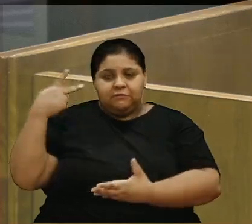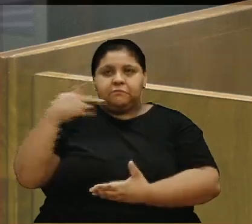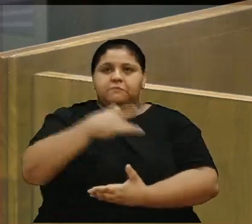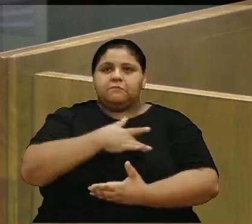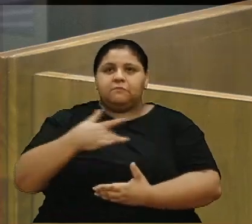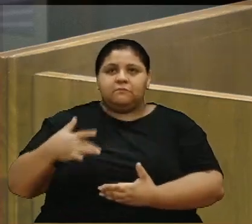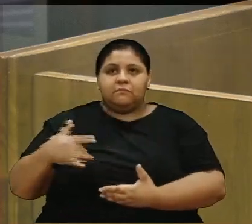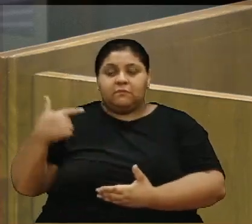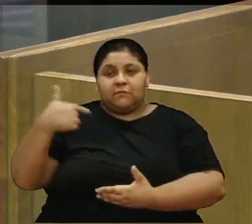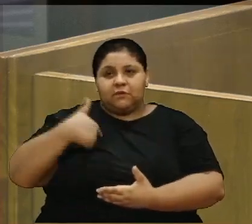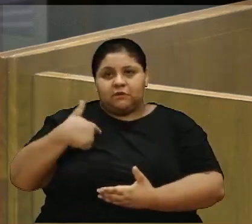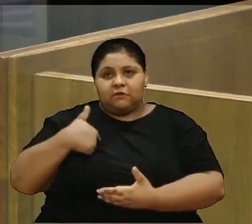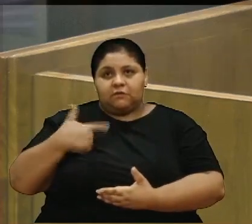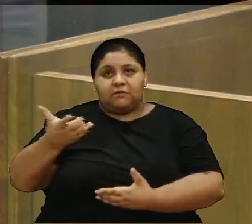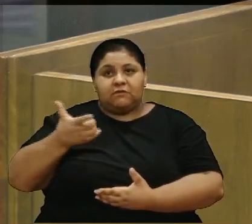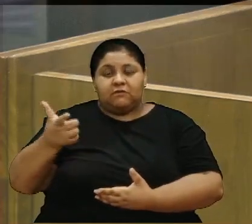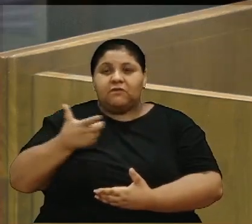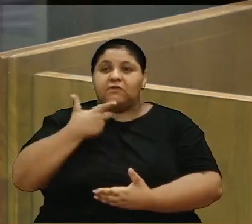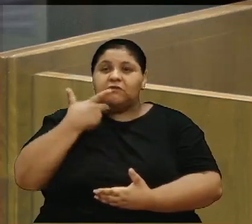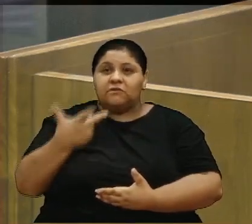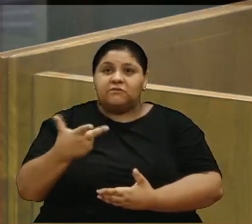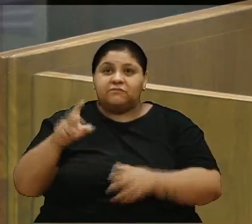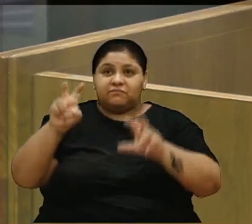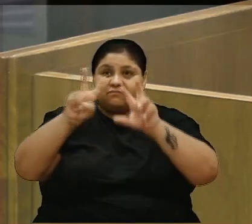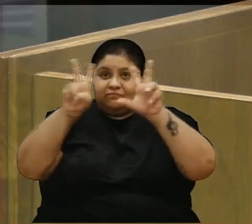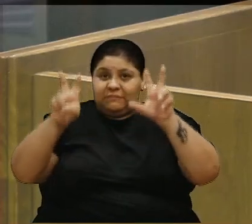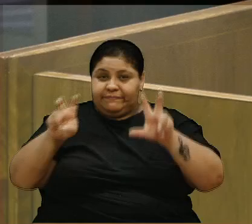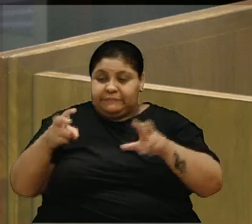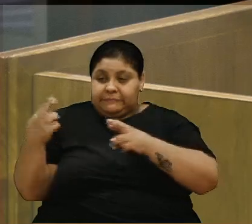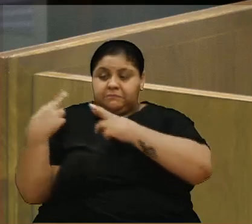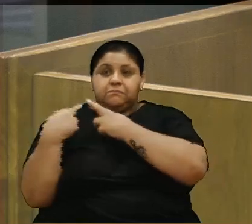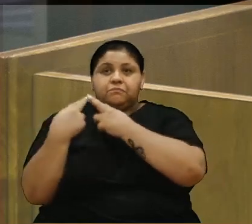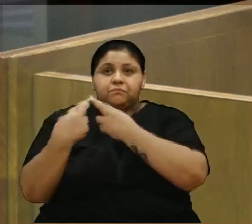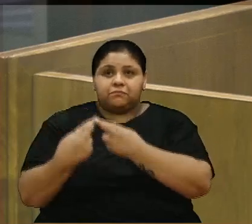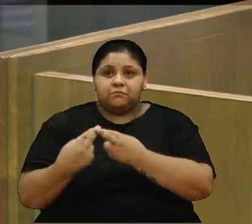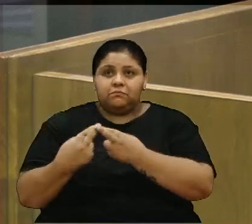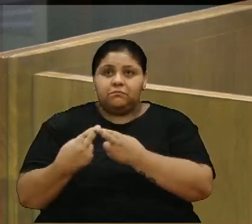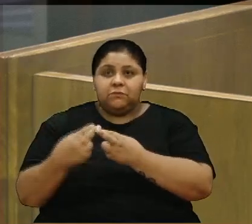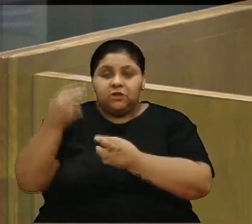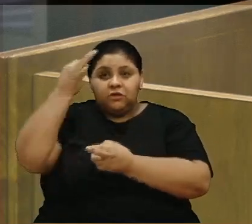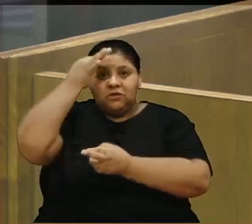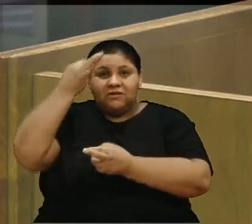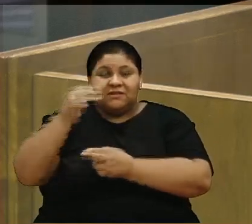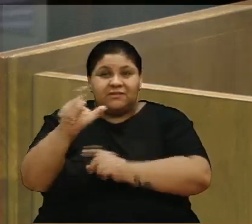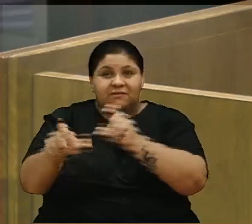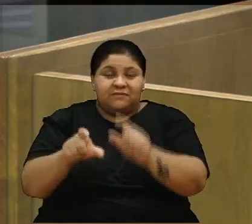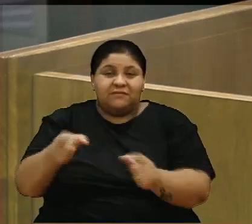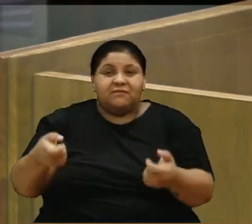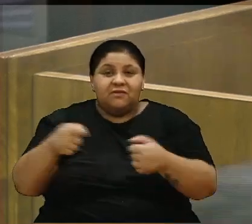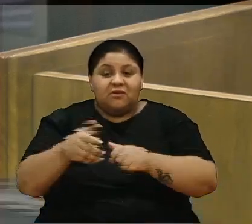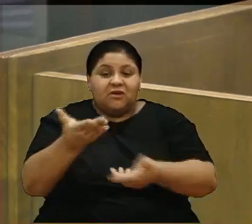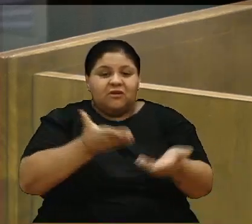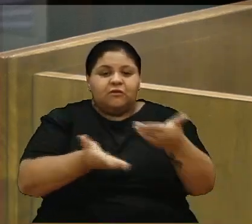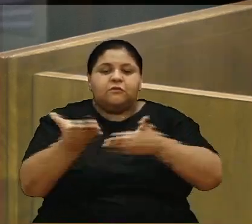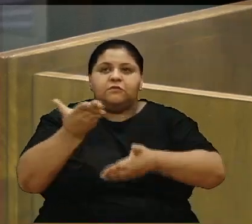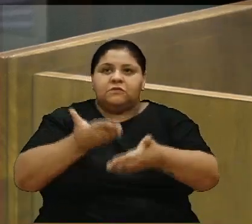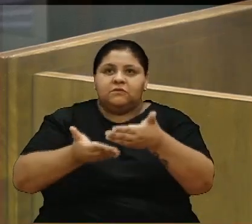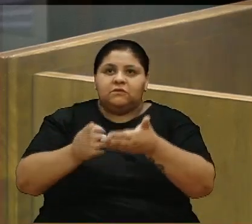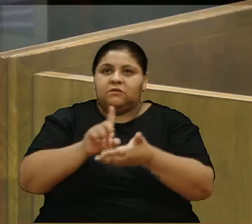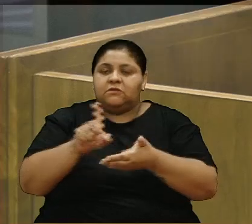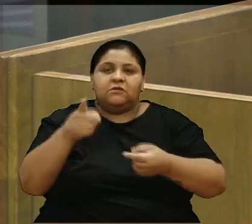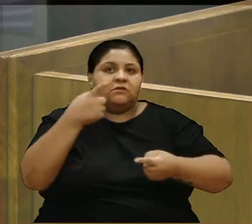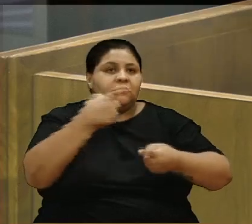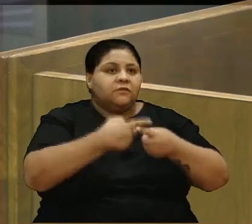saúde, eu particularmente quero tratar desses temas com responsabilidade, compreendendo que as pessoas precisam de atendimento e não é porque